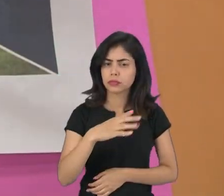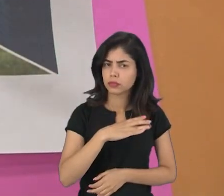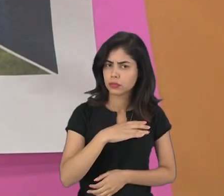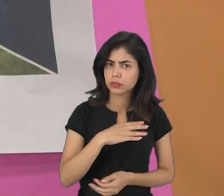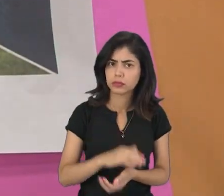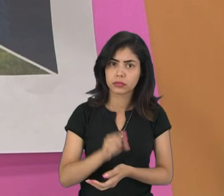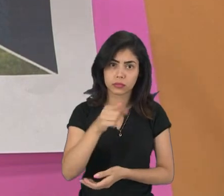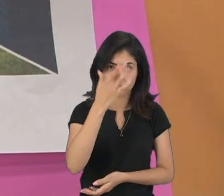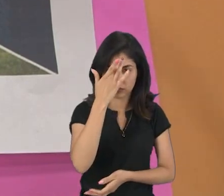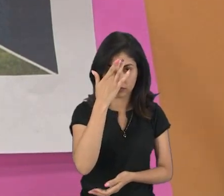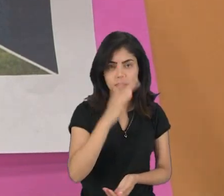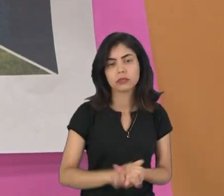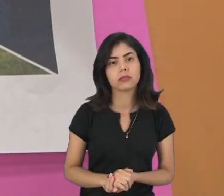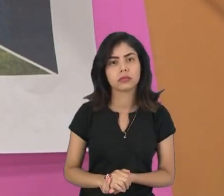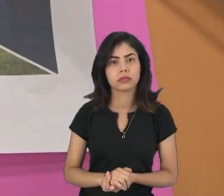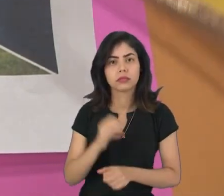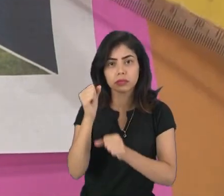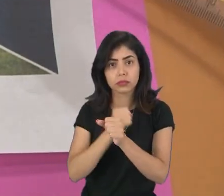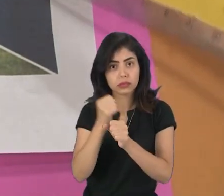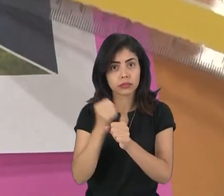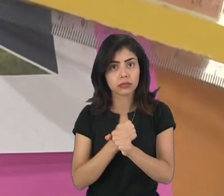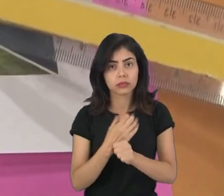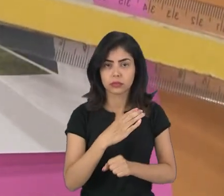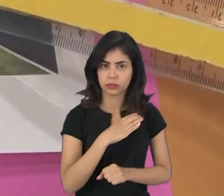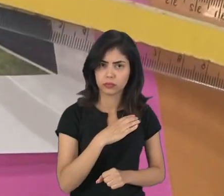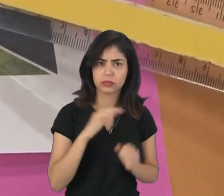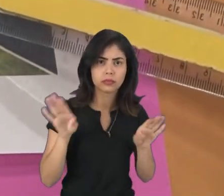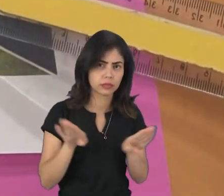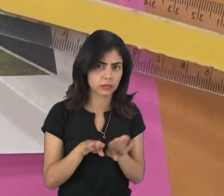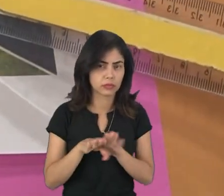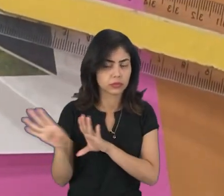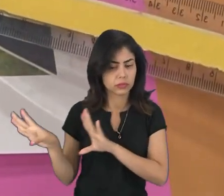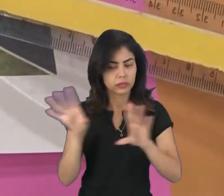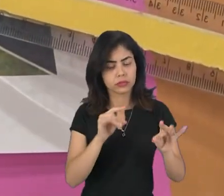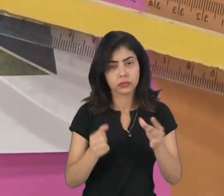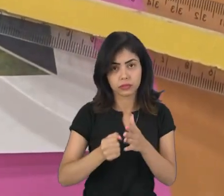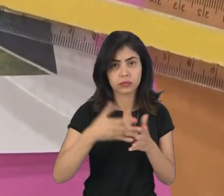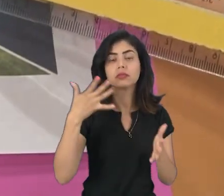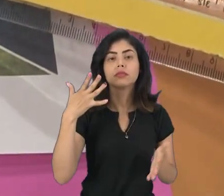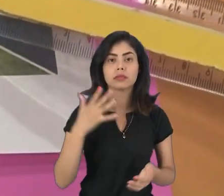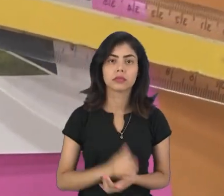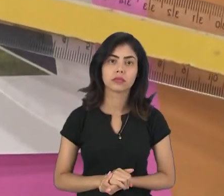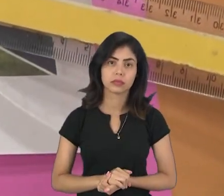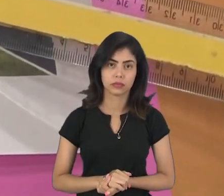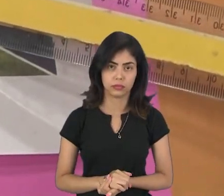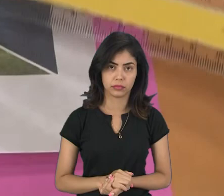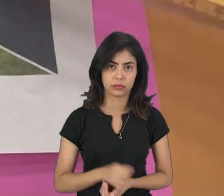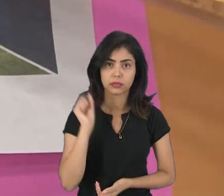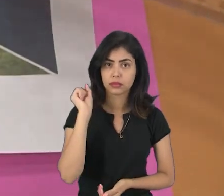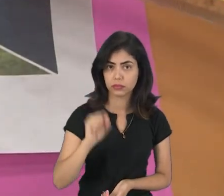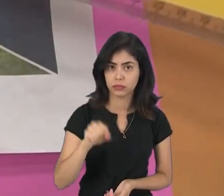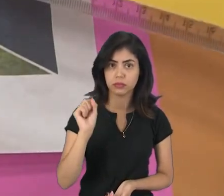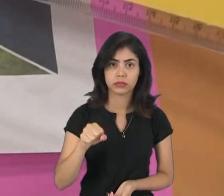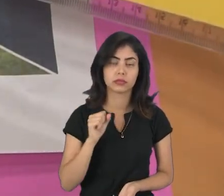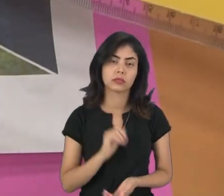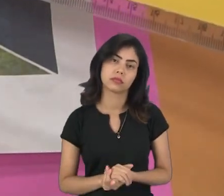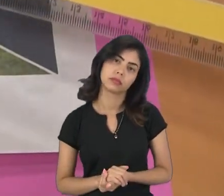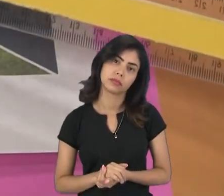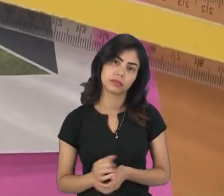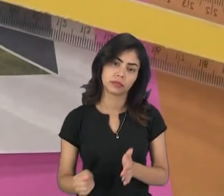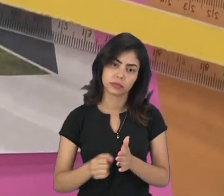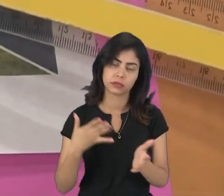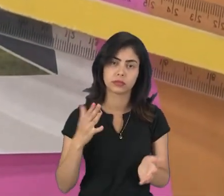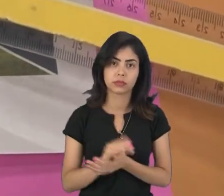cidade? Vocês acham que a construção de uma cidade também leva a muitas transformações? Sim,